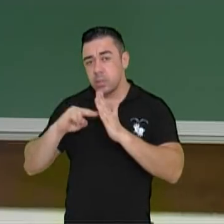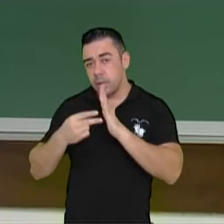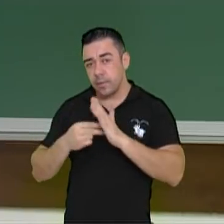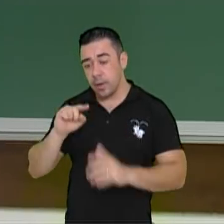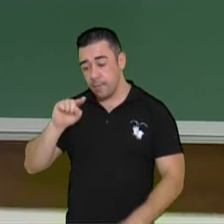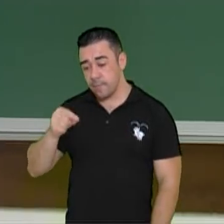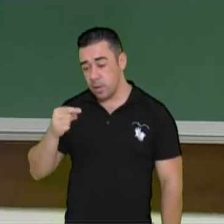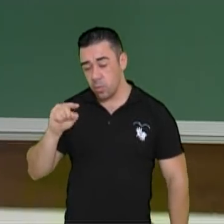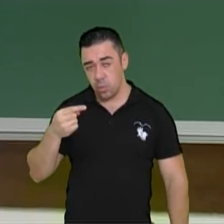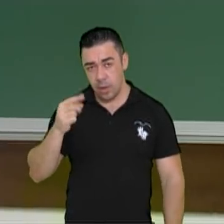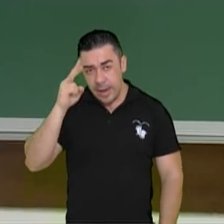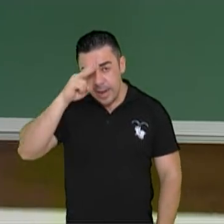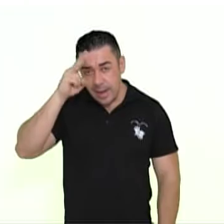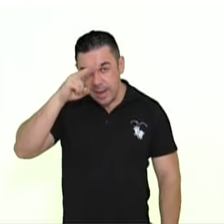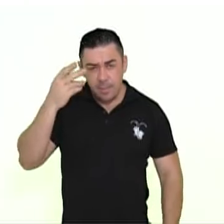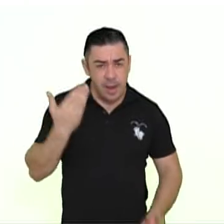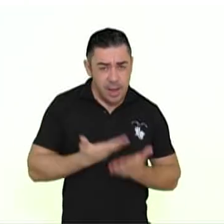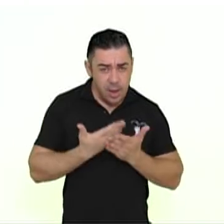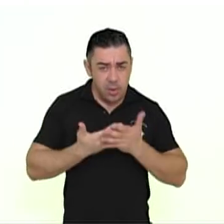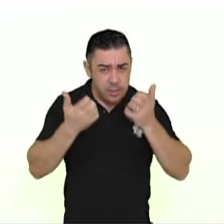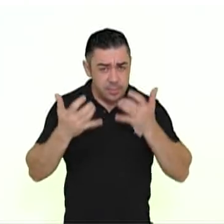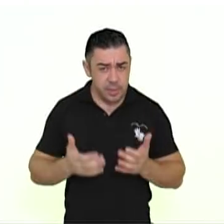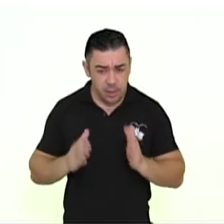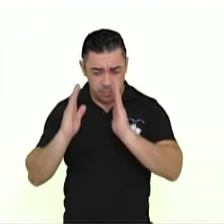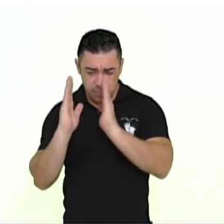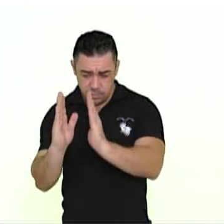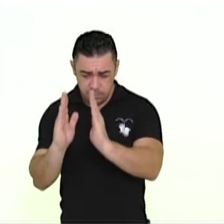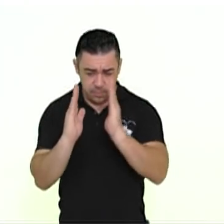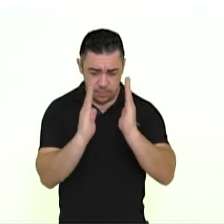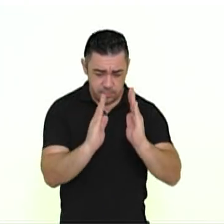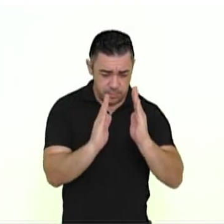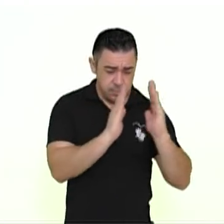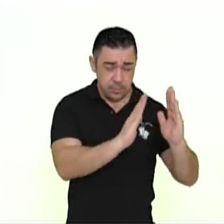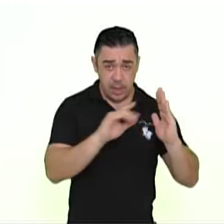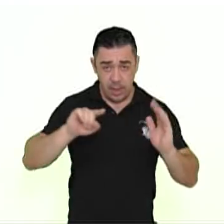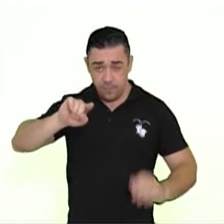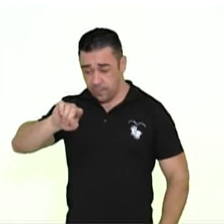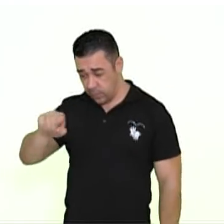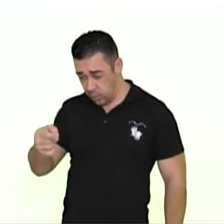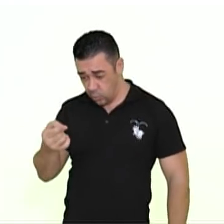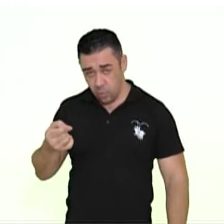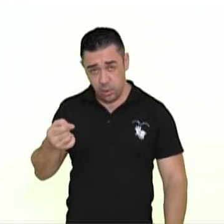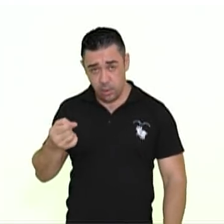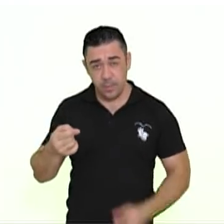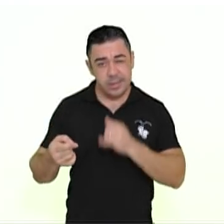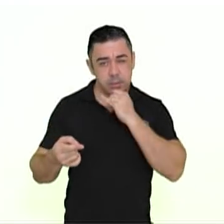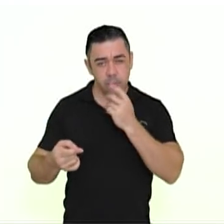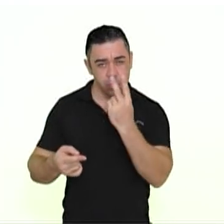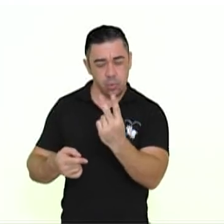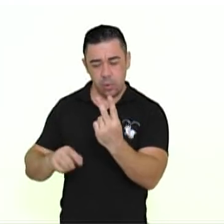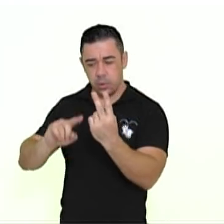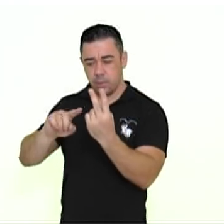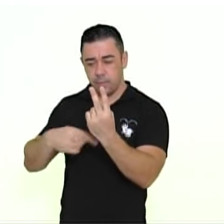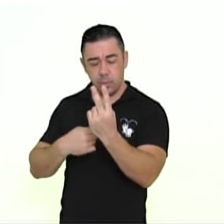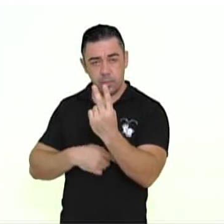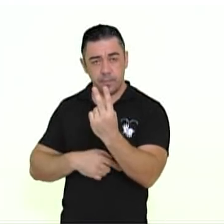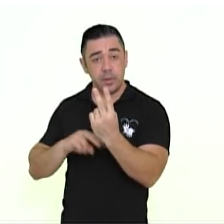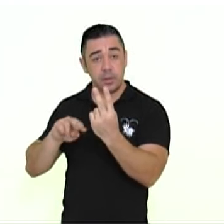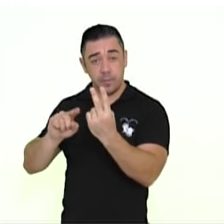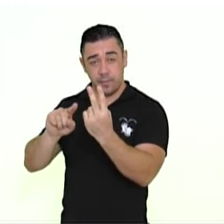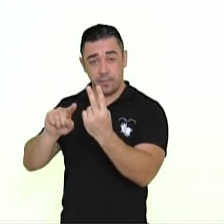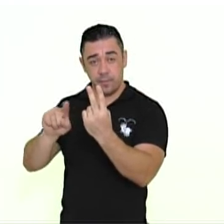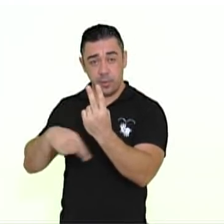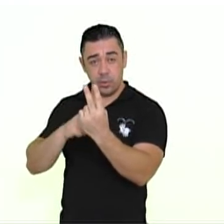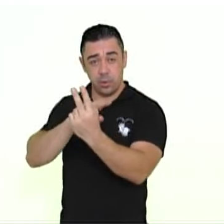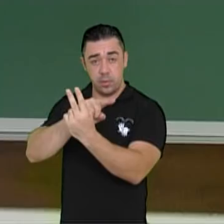lugar. Lembram lá numa outra aula que nós vimos isso? Sim, quando nós dividimos por 10, por 100 ou por 1000, a